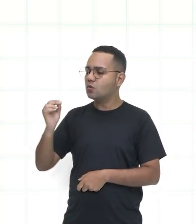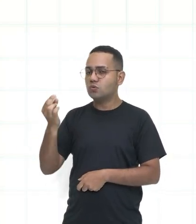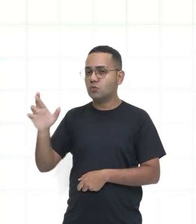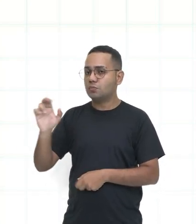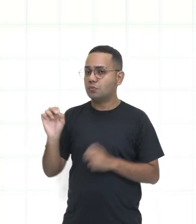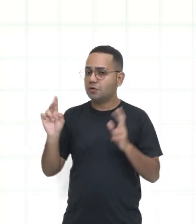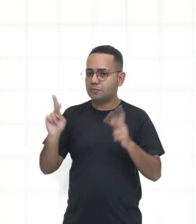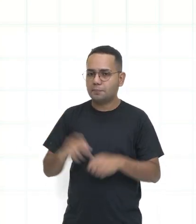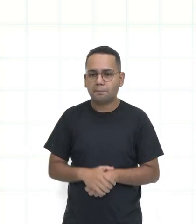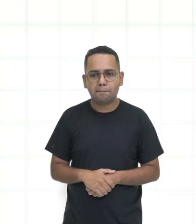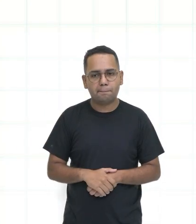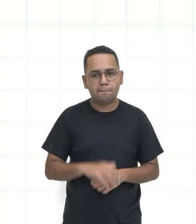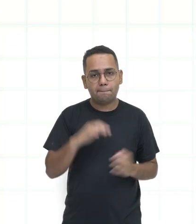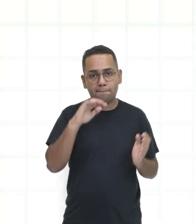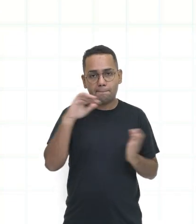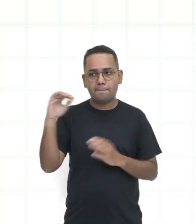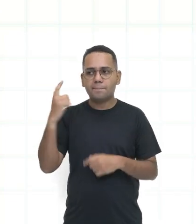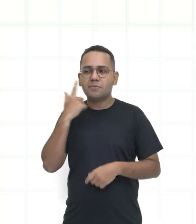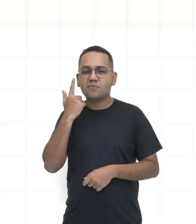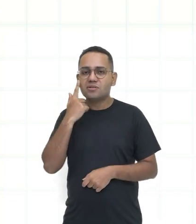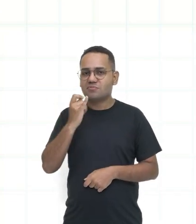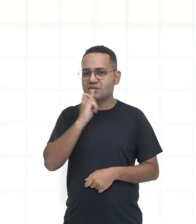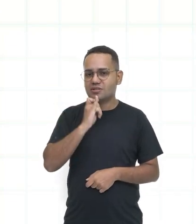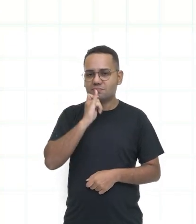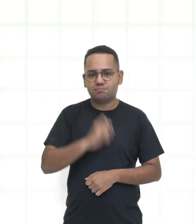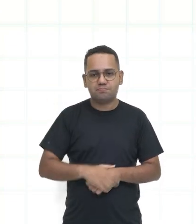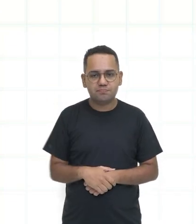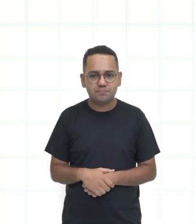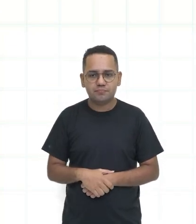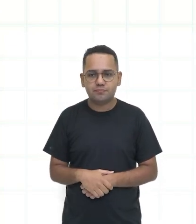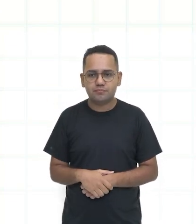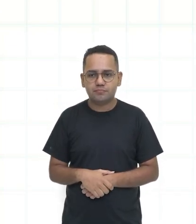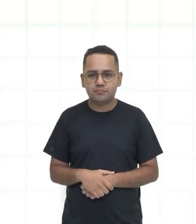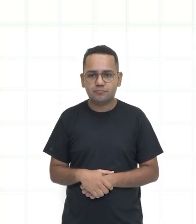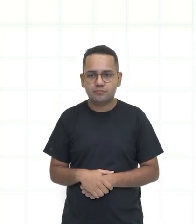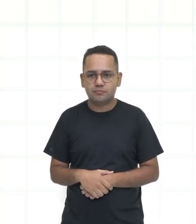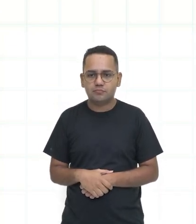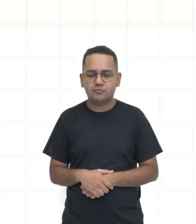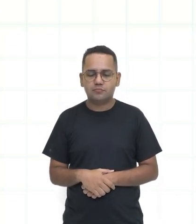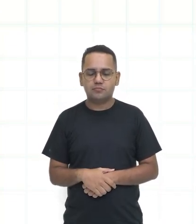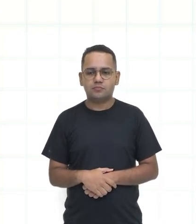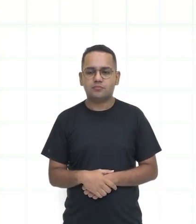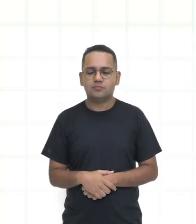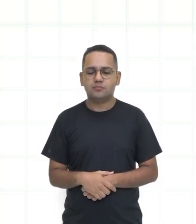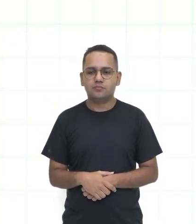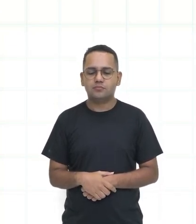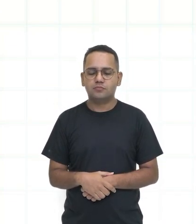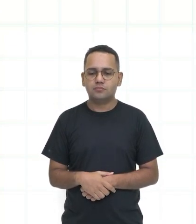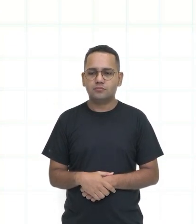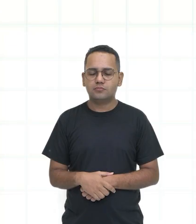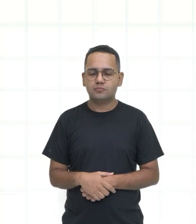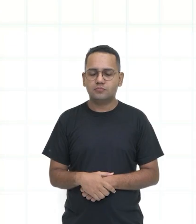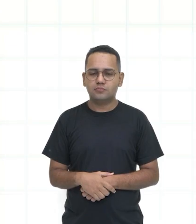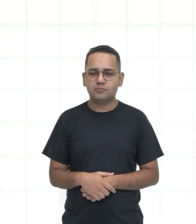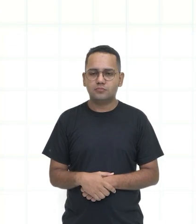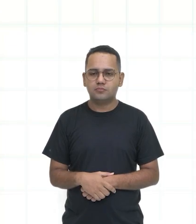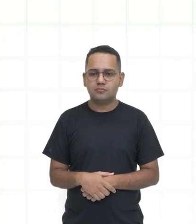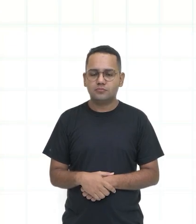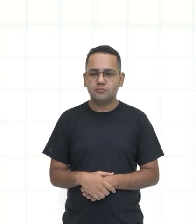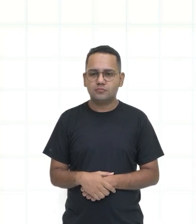Neighbors greet each other warmly every morning. Vizinhos saúdam, cumprimentam-se um ao